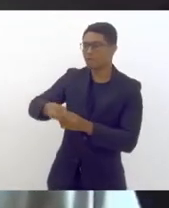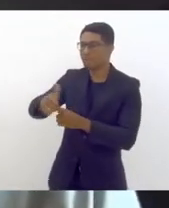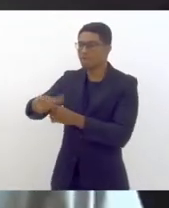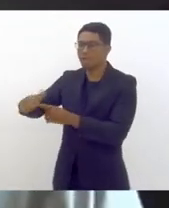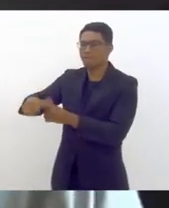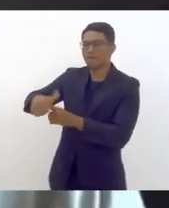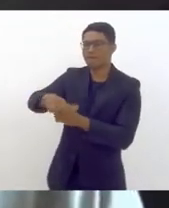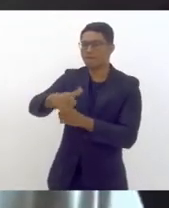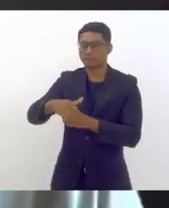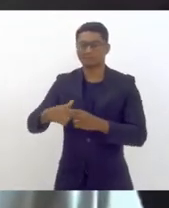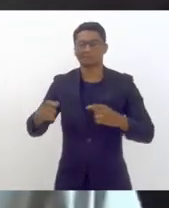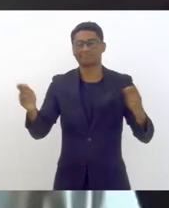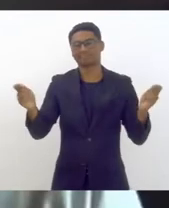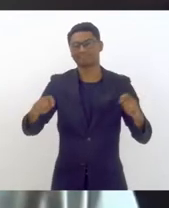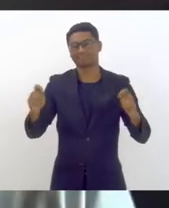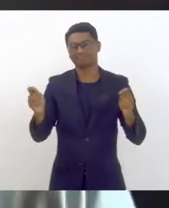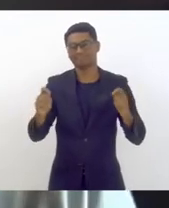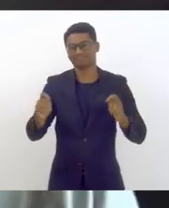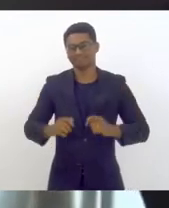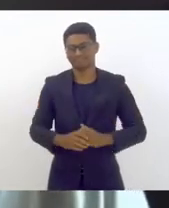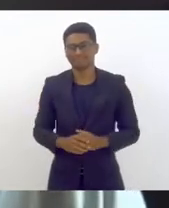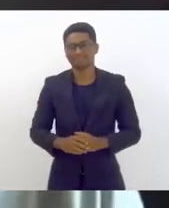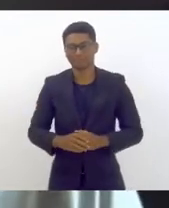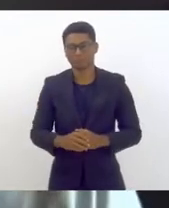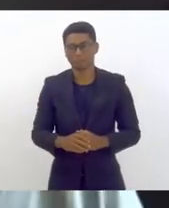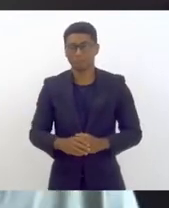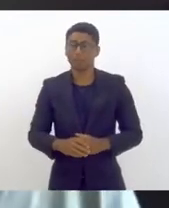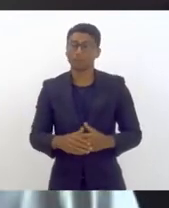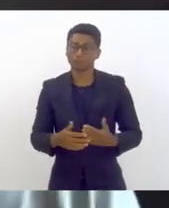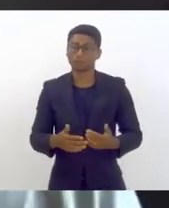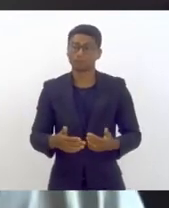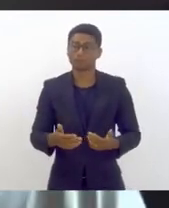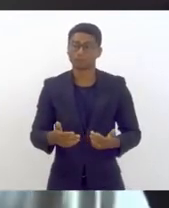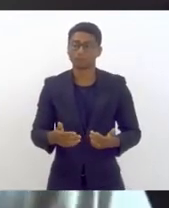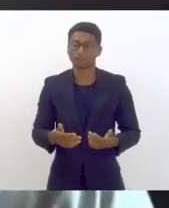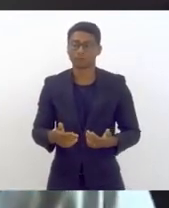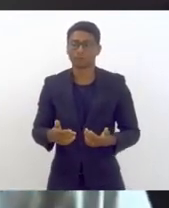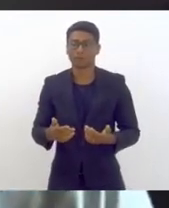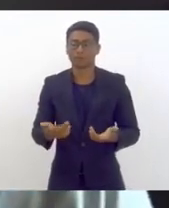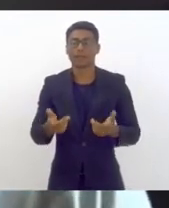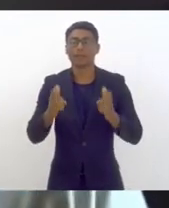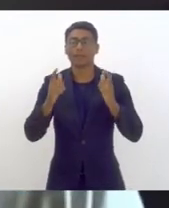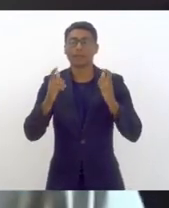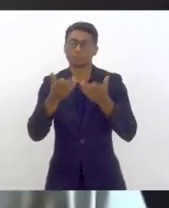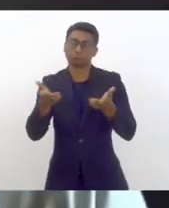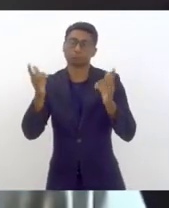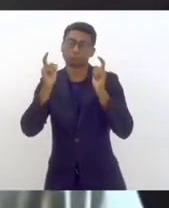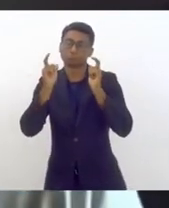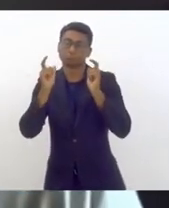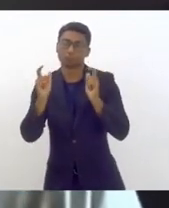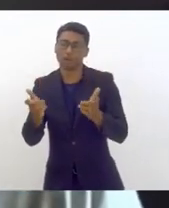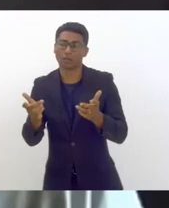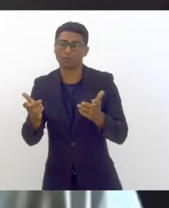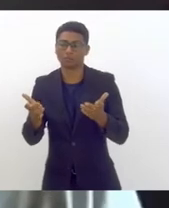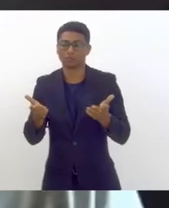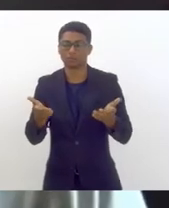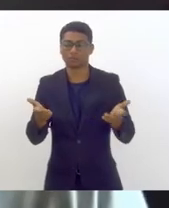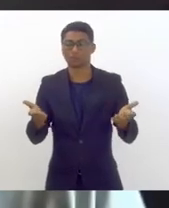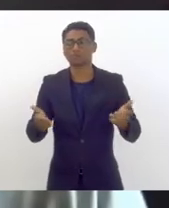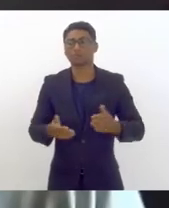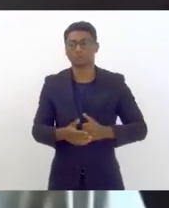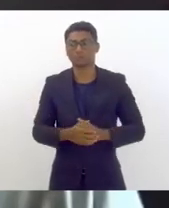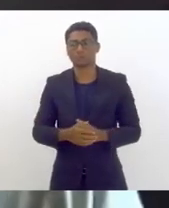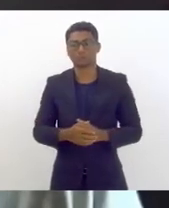mais capacitadas para fazer essa integração entre dois interesses que não precisam ser e